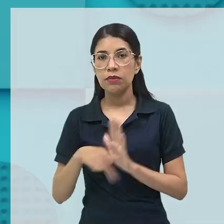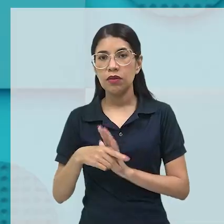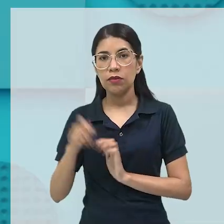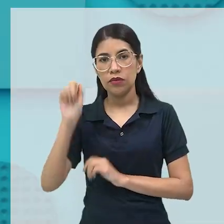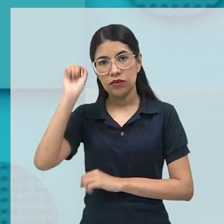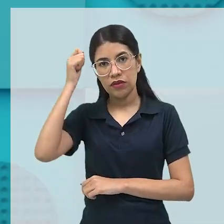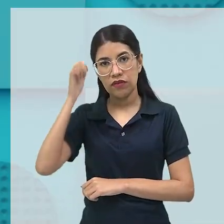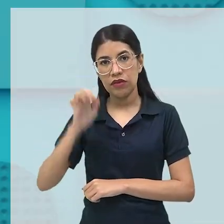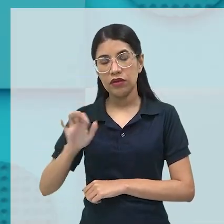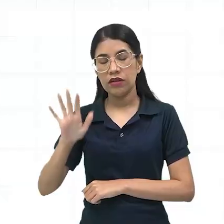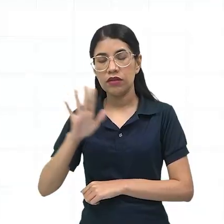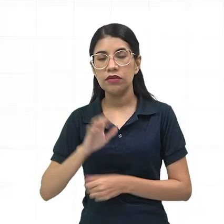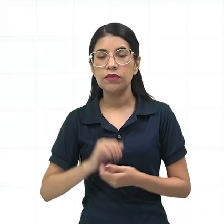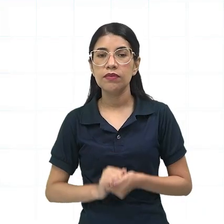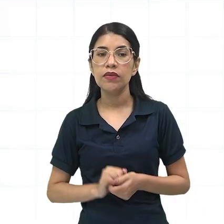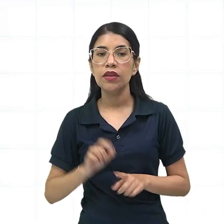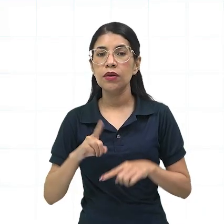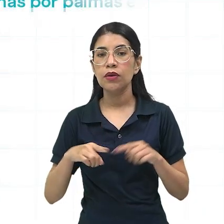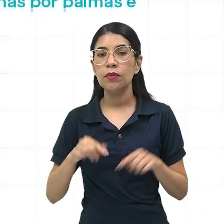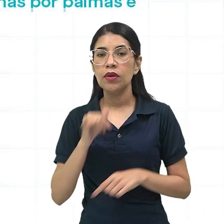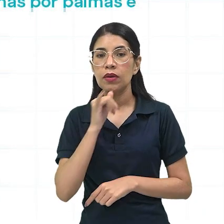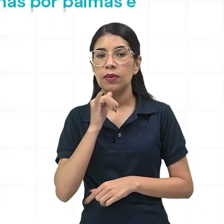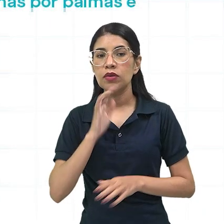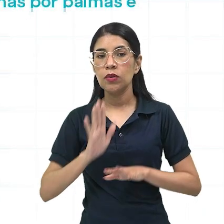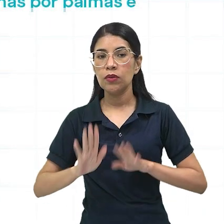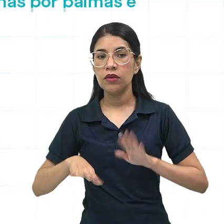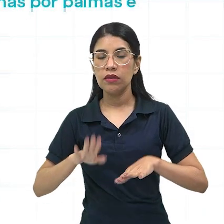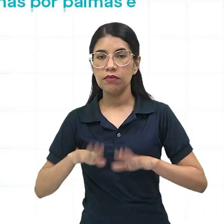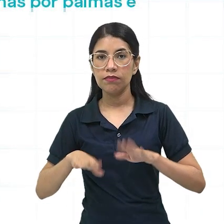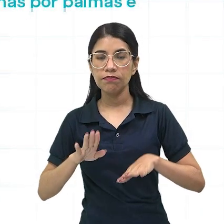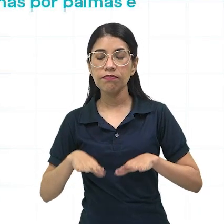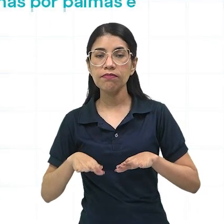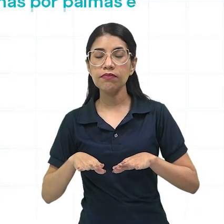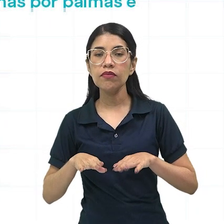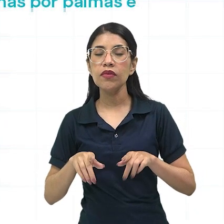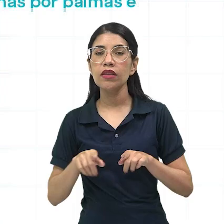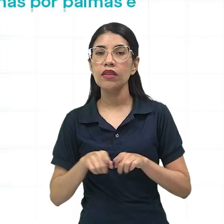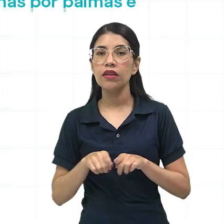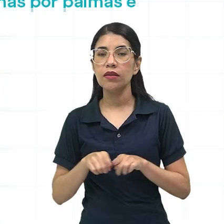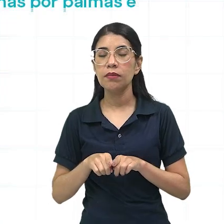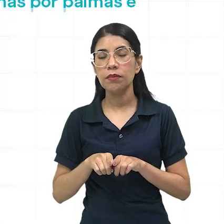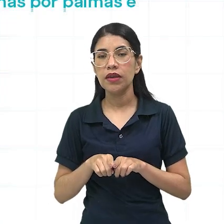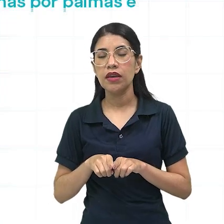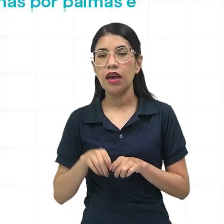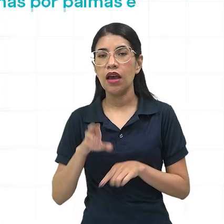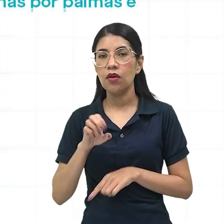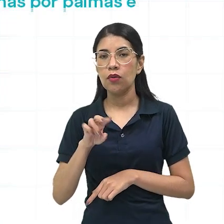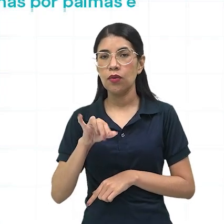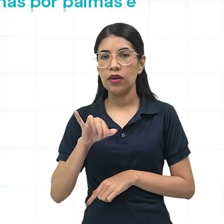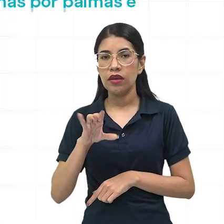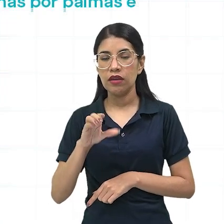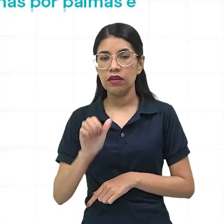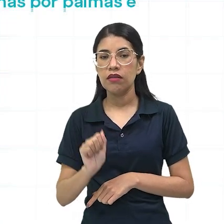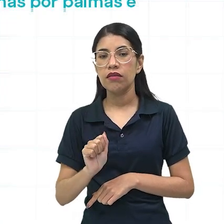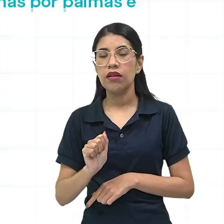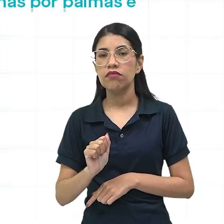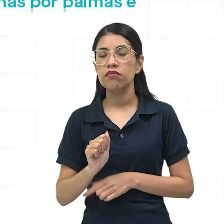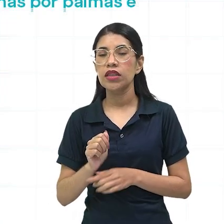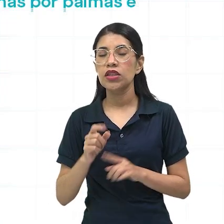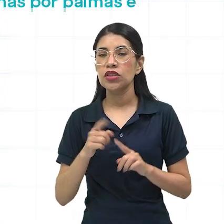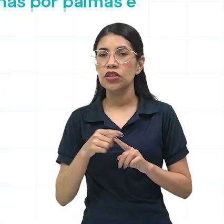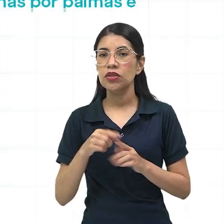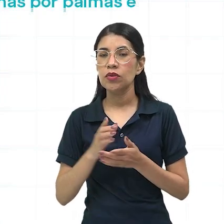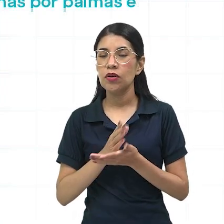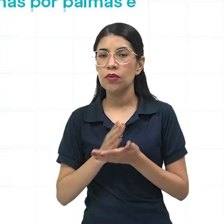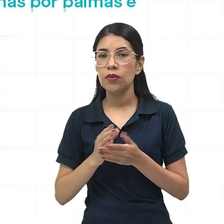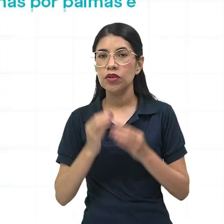africana. Instrumentos como o tambor, atabaque, cuíca, alguns tipos